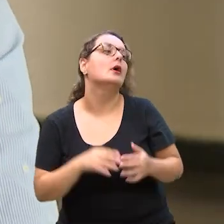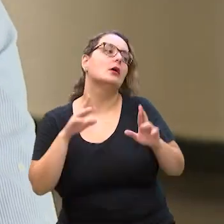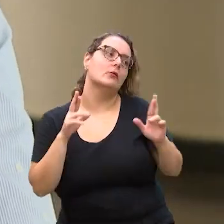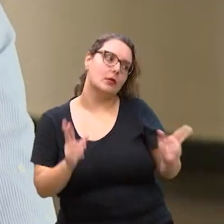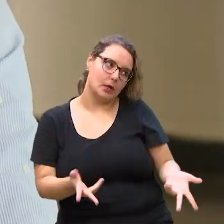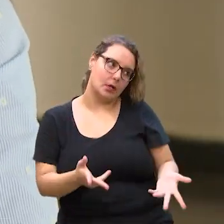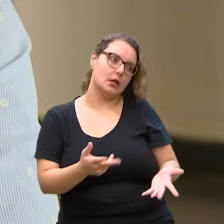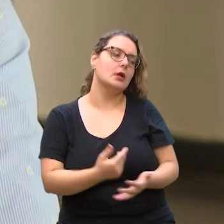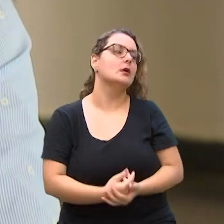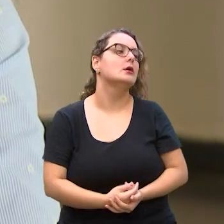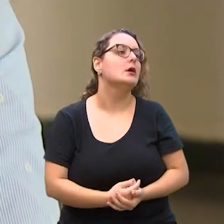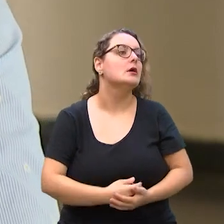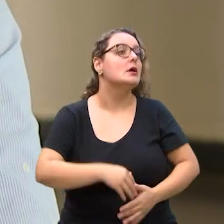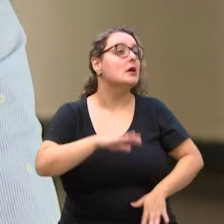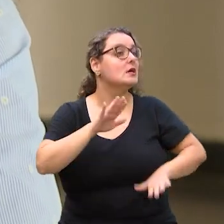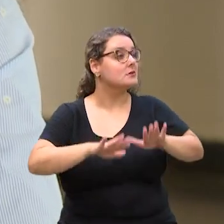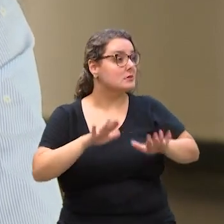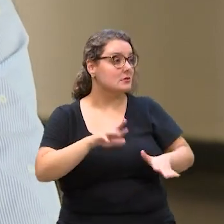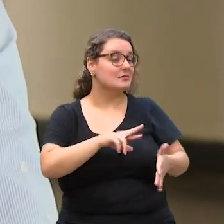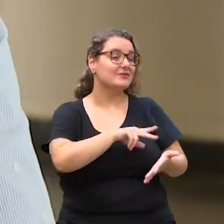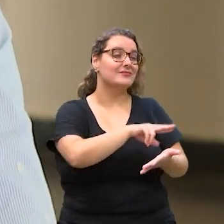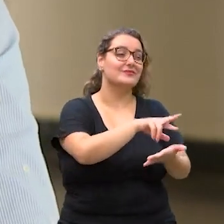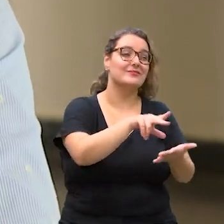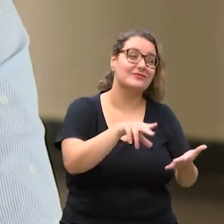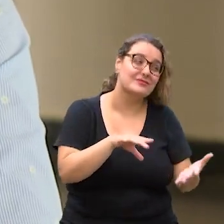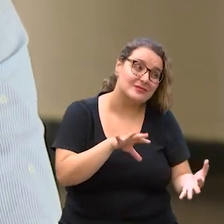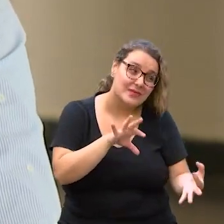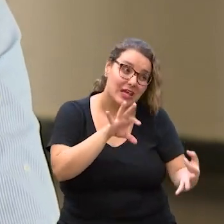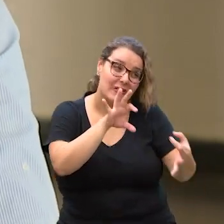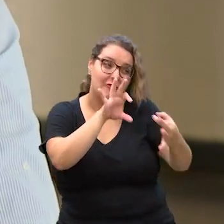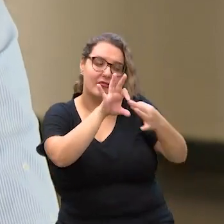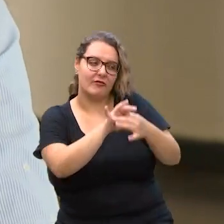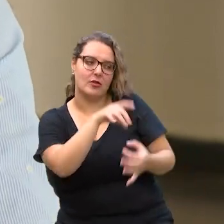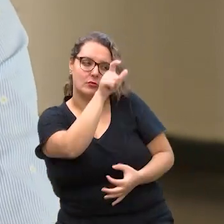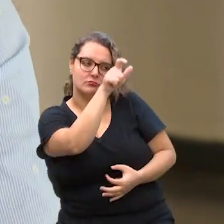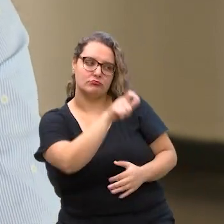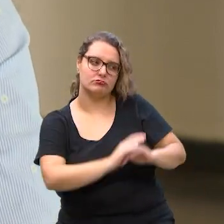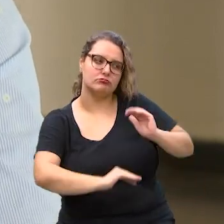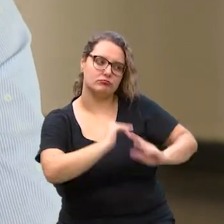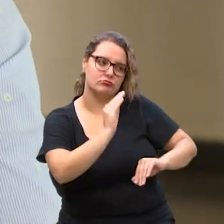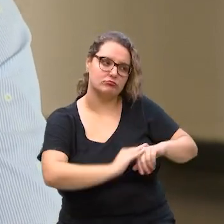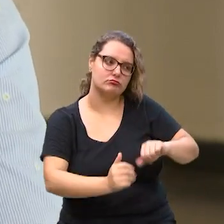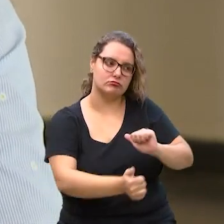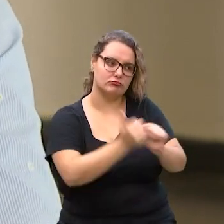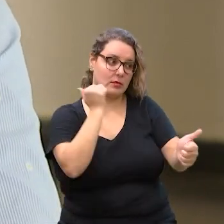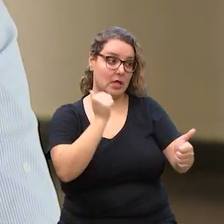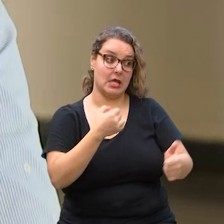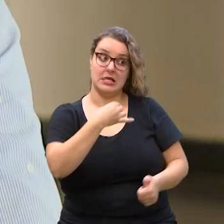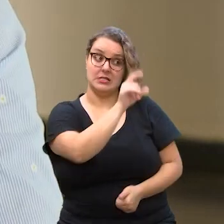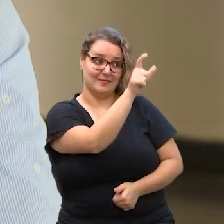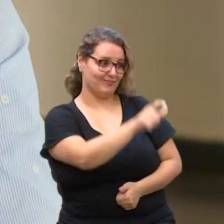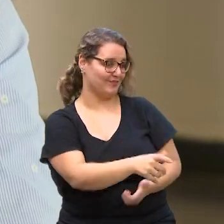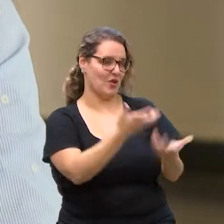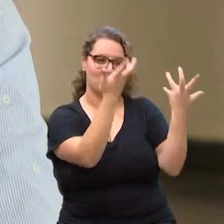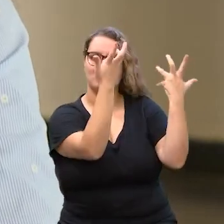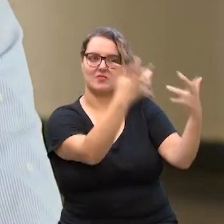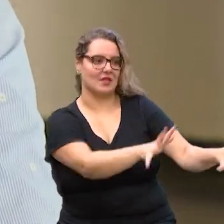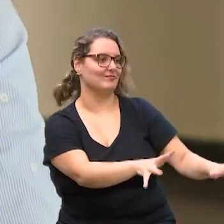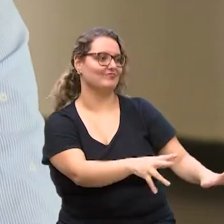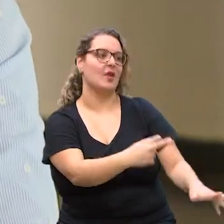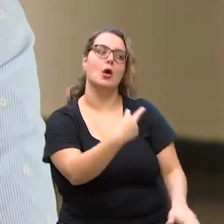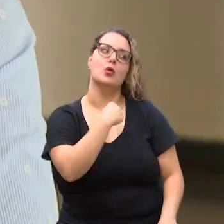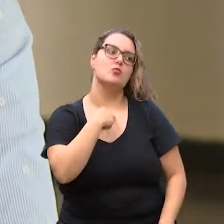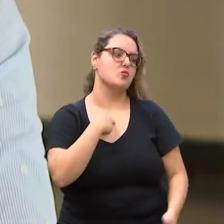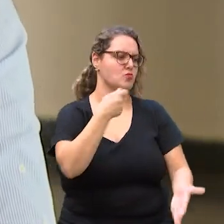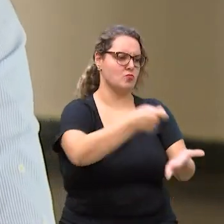pelo contrário, a gente varia muito do nosso vínculo com o atleta. Então, se o atleta não estiver disposto, se ele não tiver afim, eu